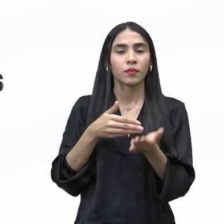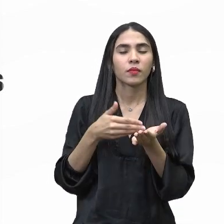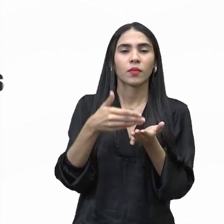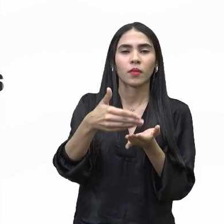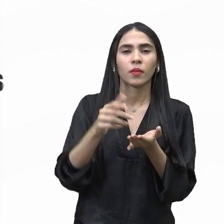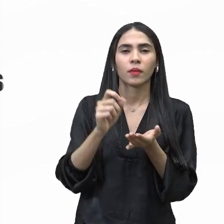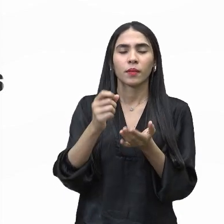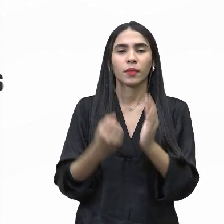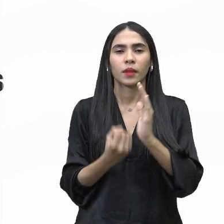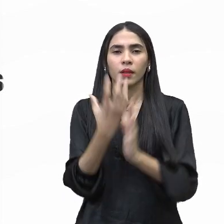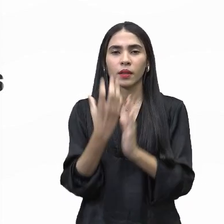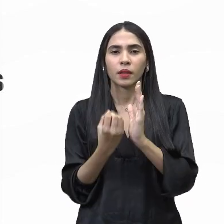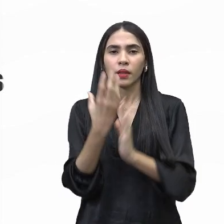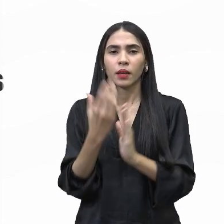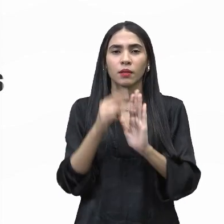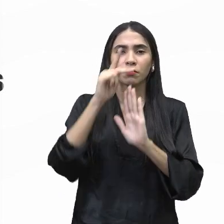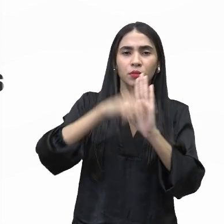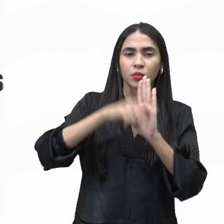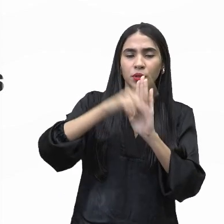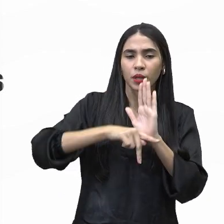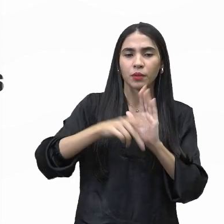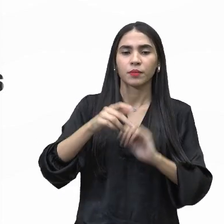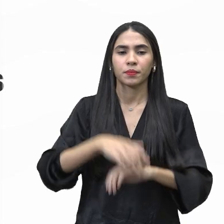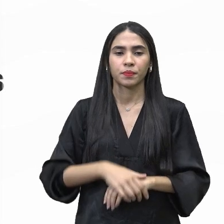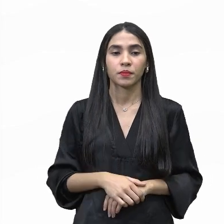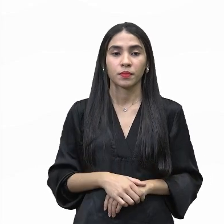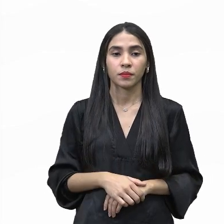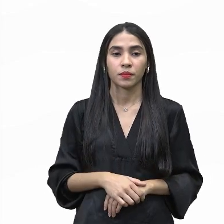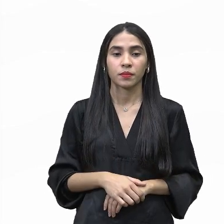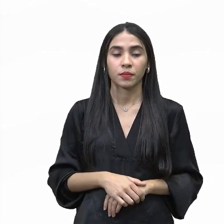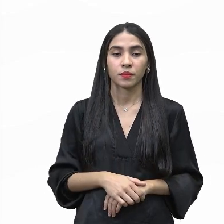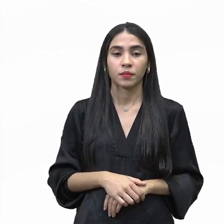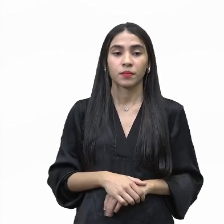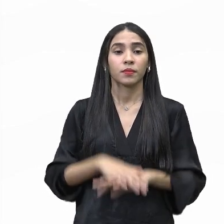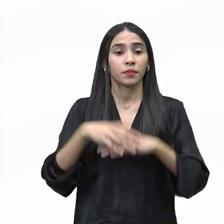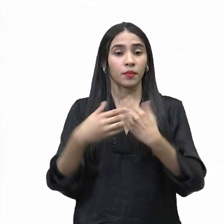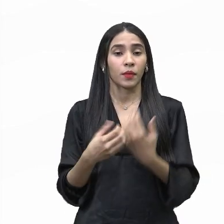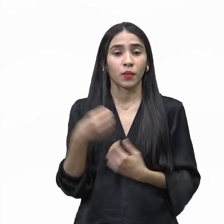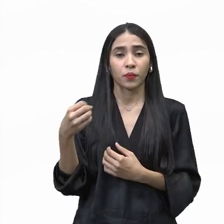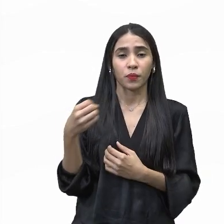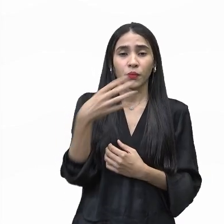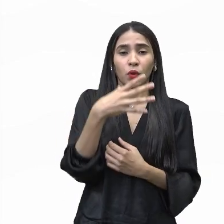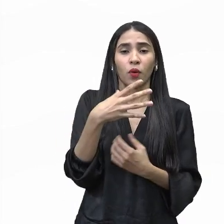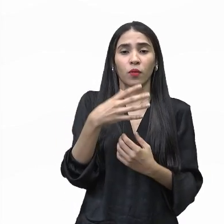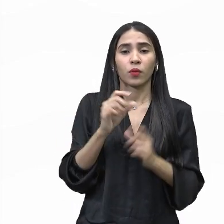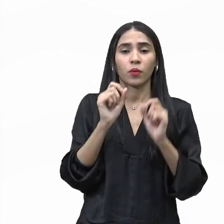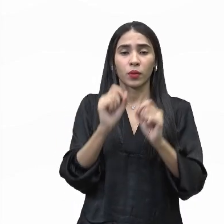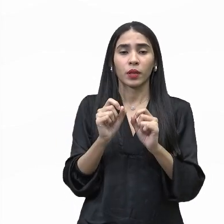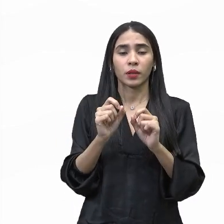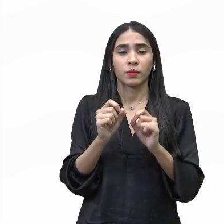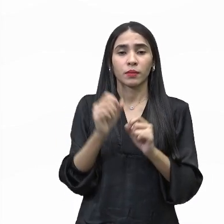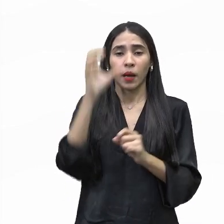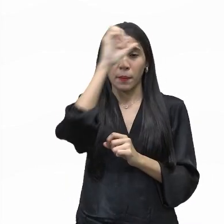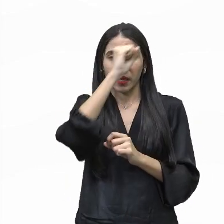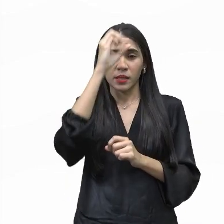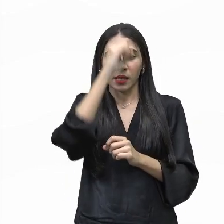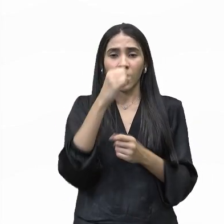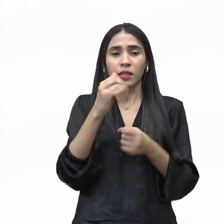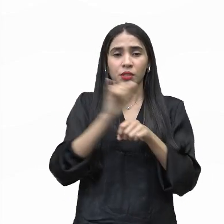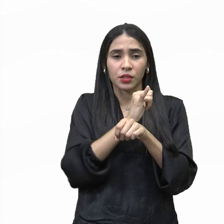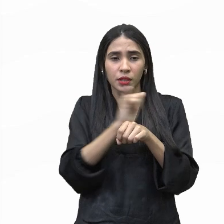começar a criar os seus próprios projetos, certo? Então, essa inovação e aprendizagem nos